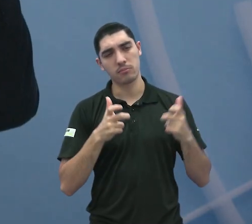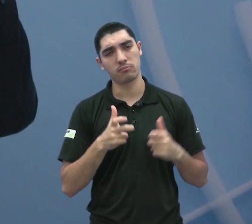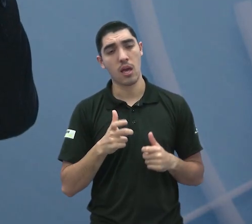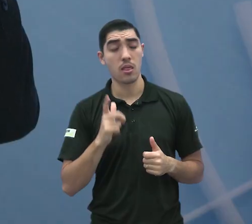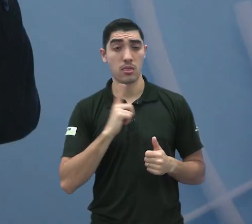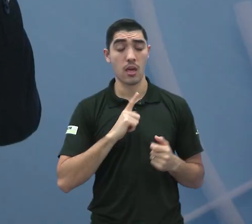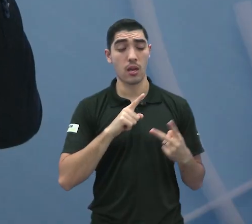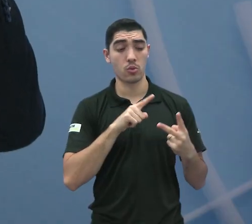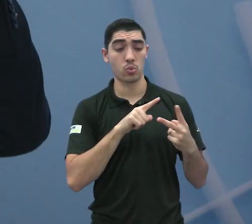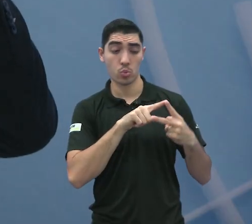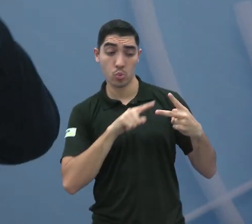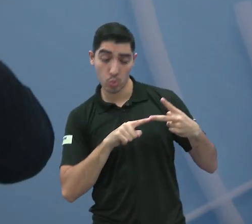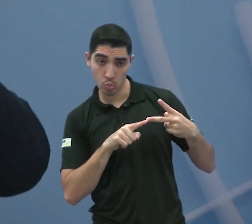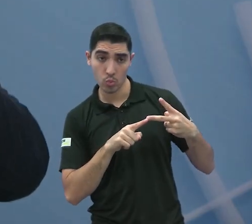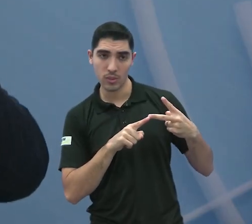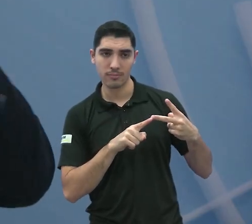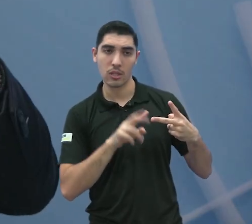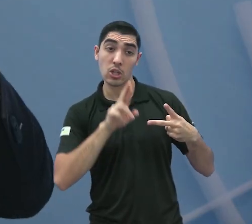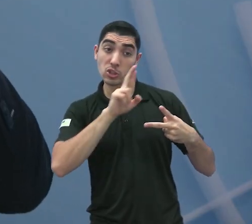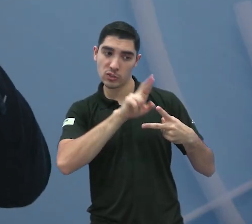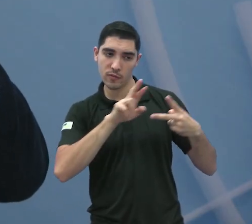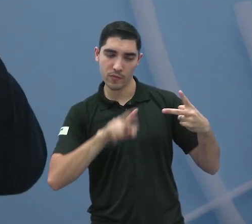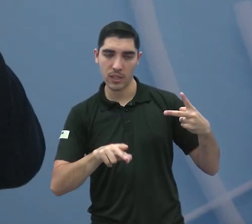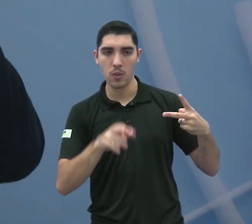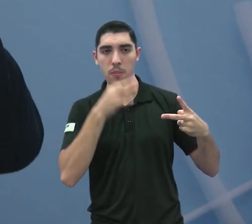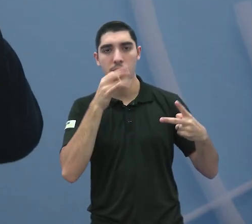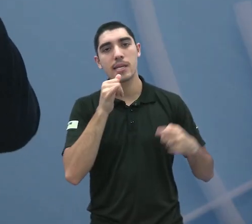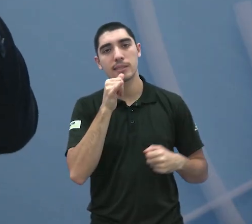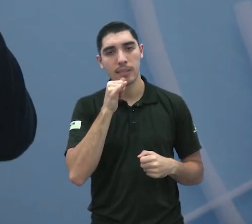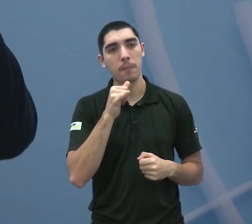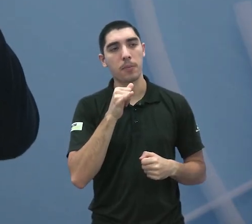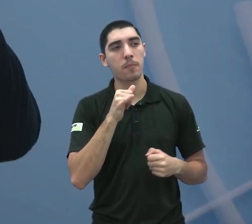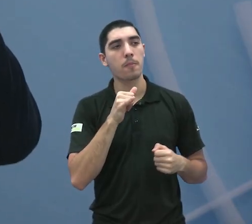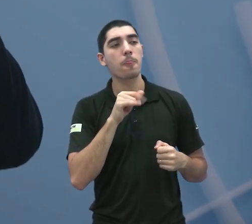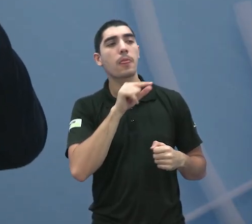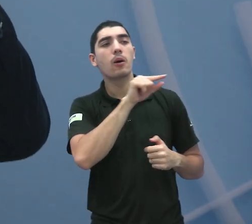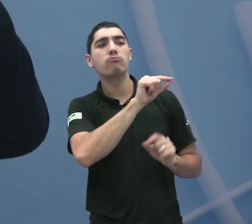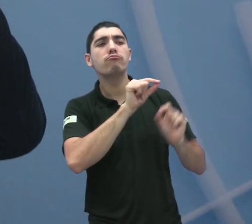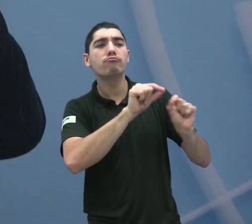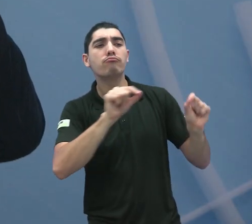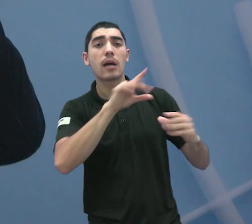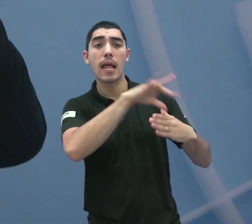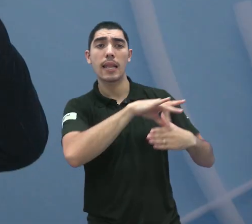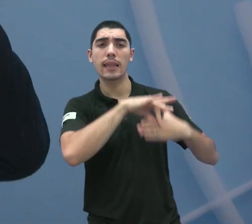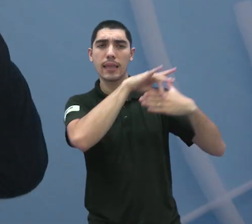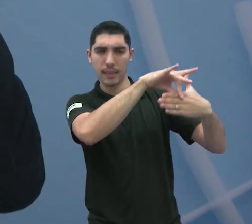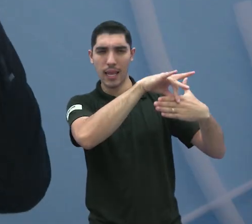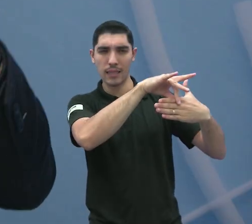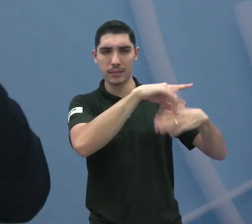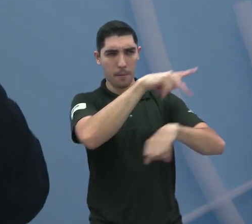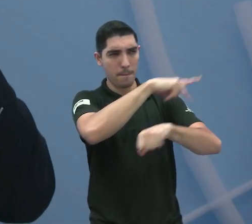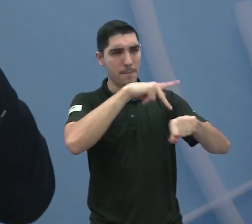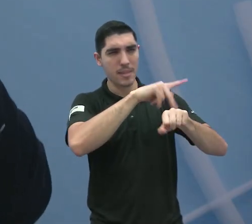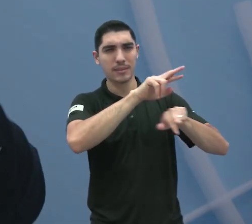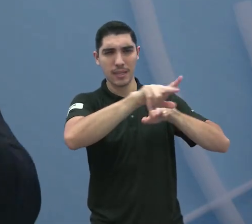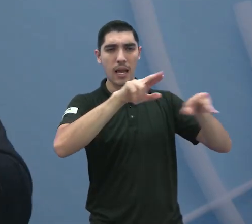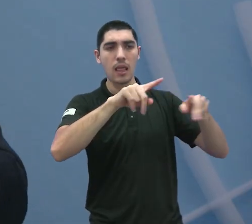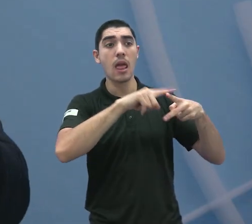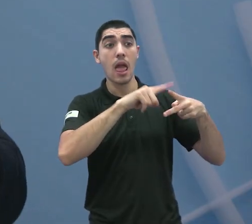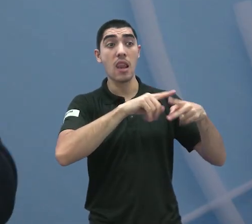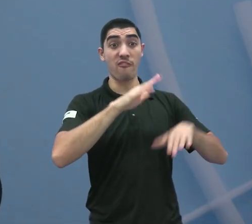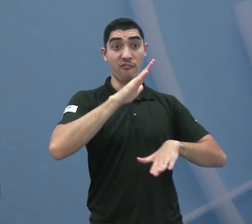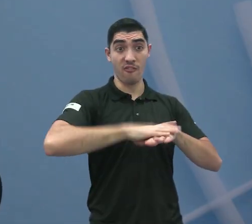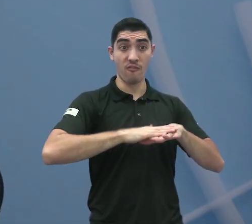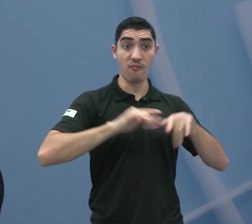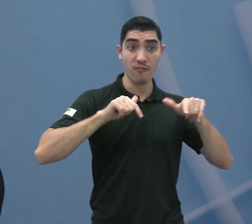que as lideranças dos países falam e fazem, uma medida do diálogo, mas